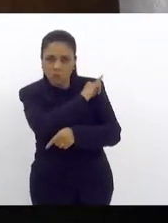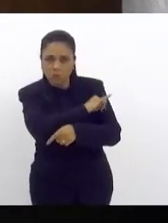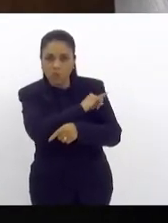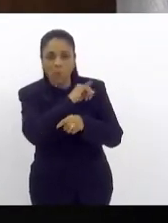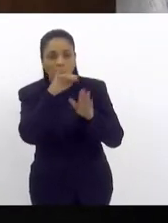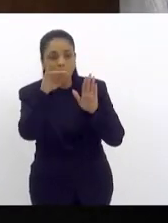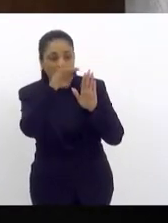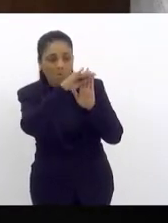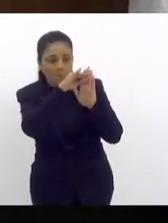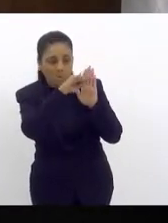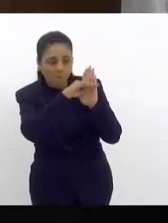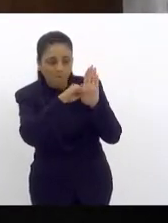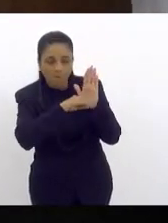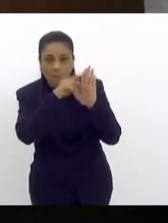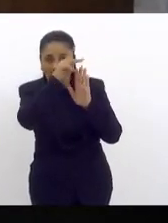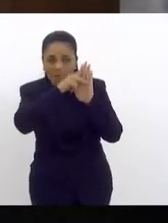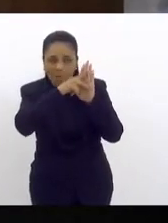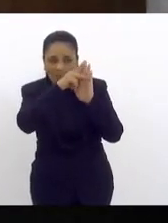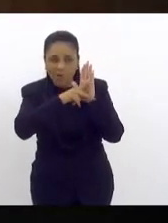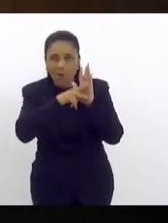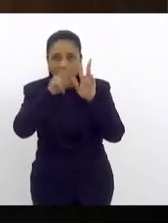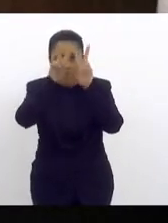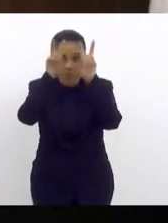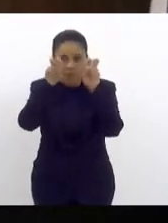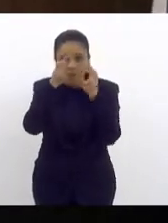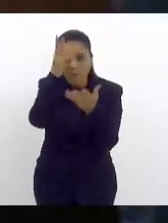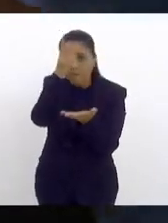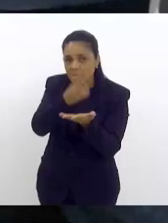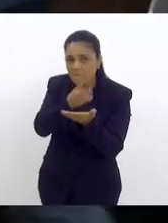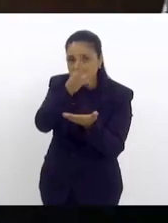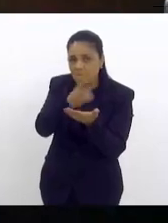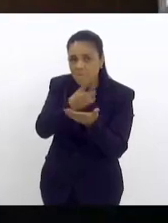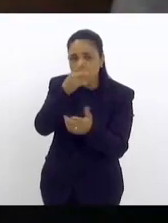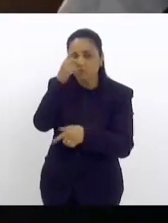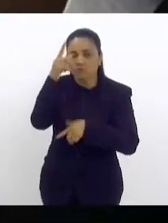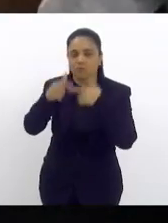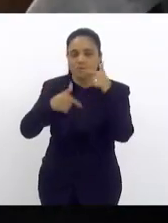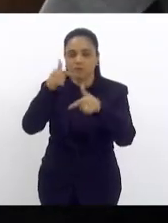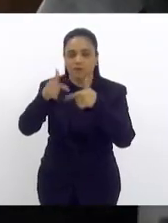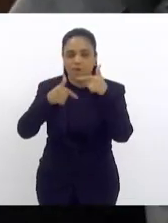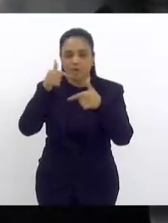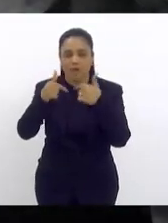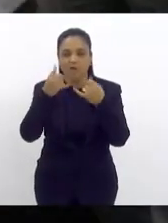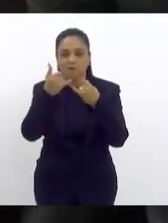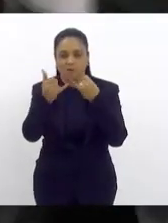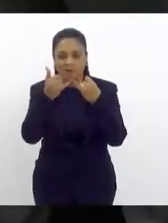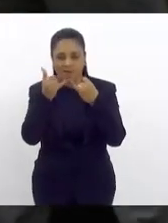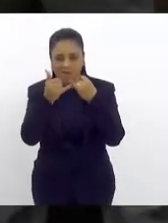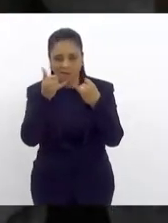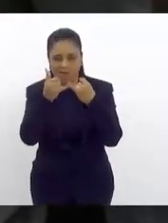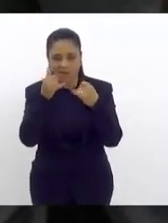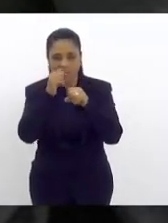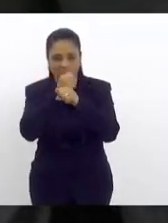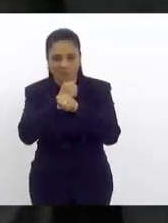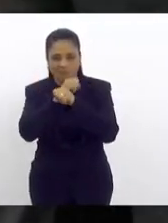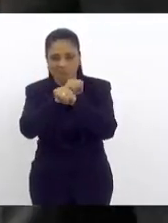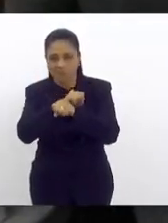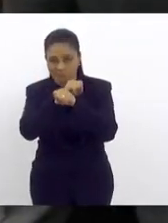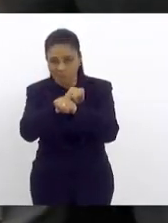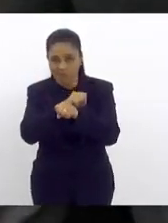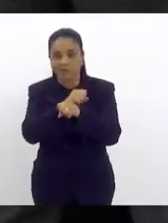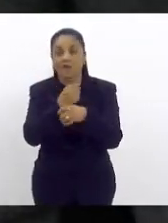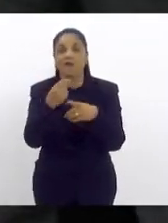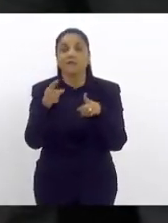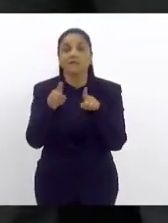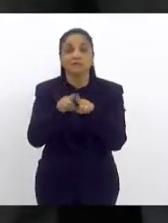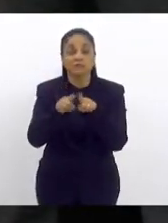os projetos relacionados a esse tema do trabalho análogo à escravidão e por fim dizer também que na semana